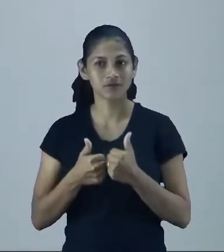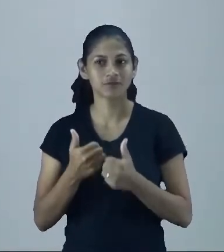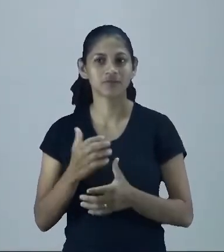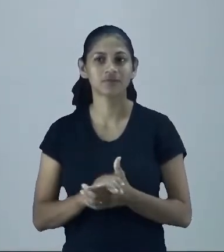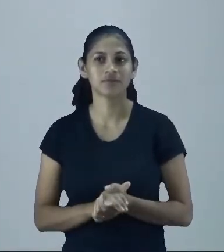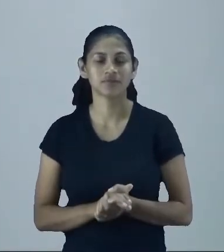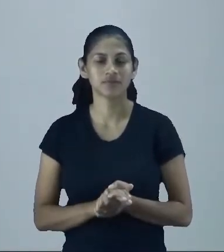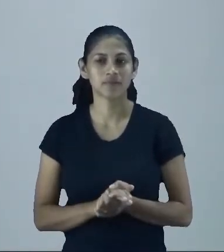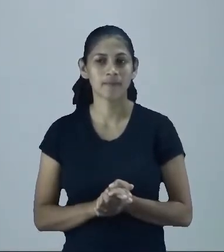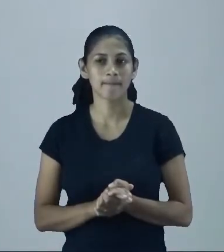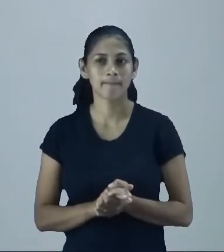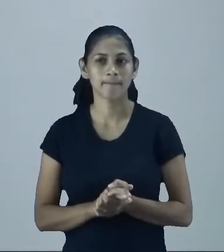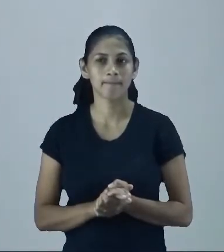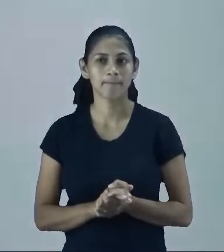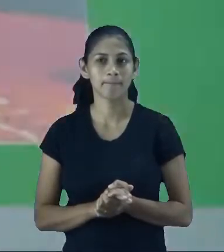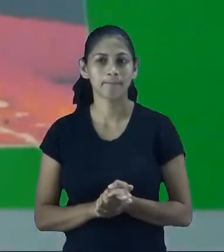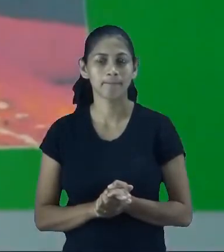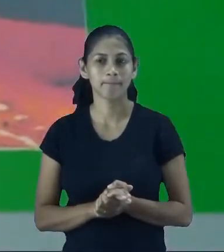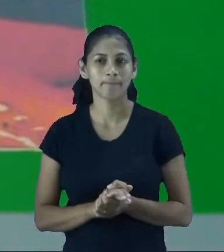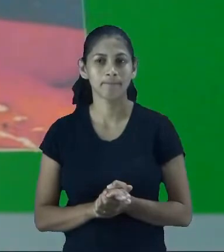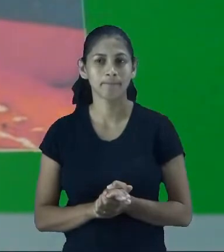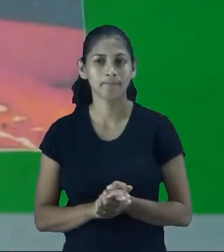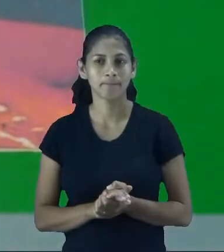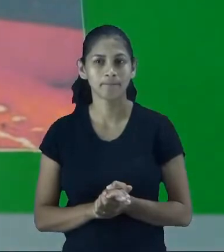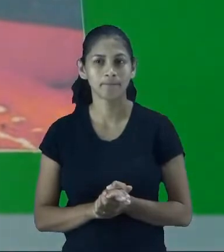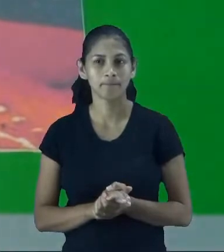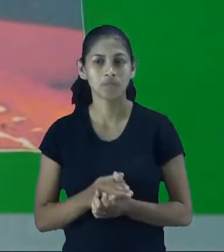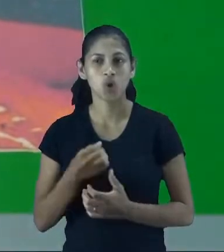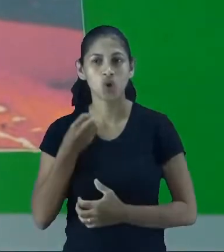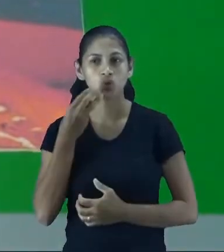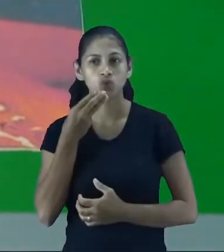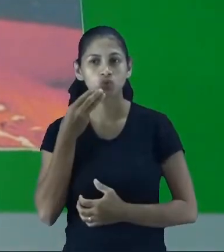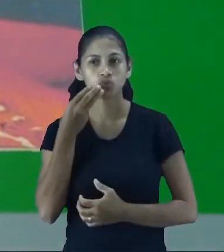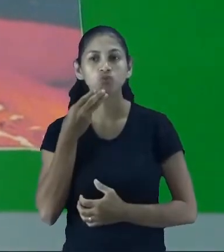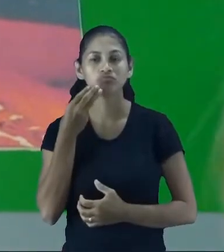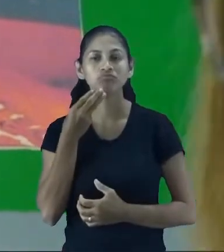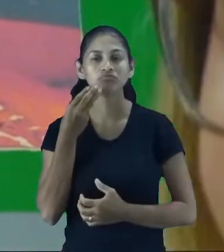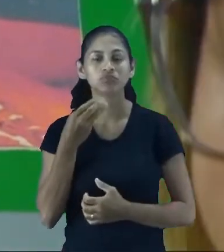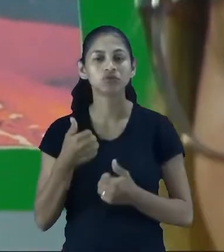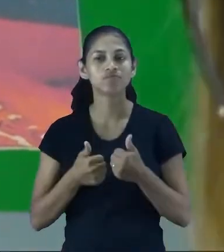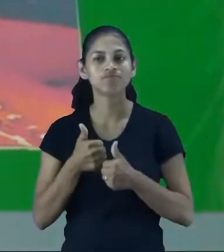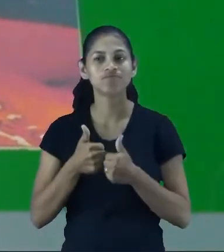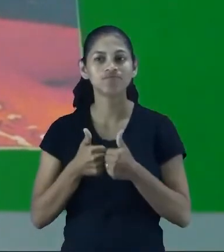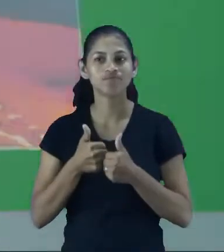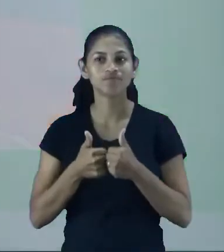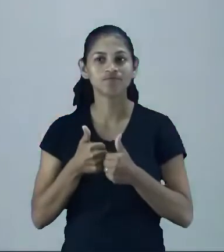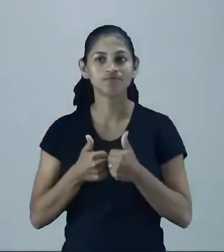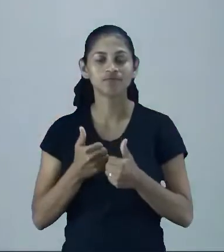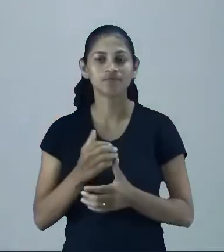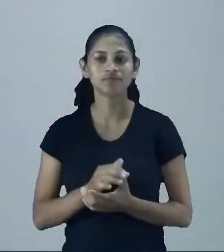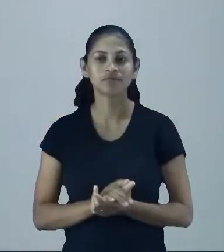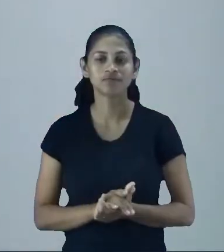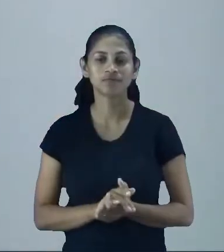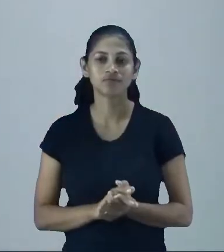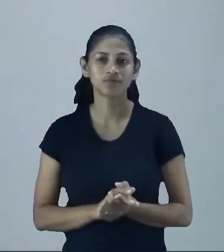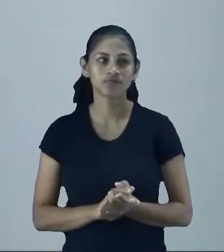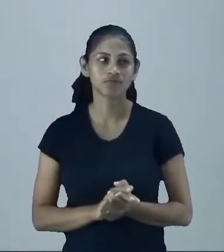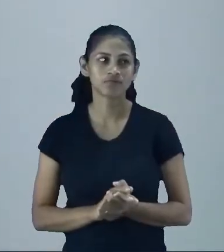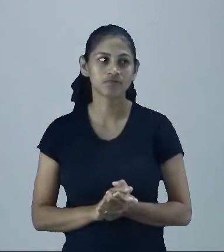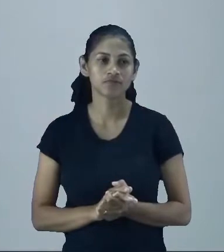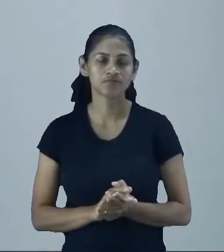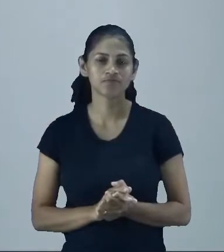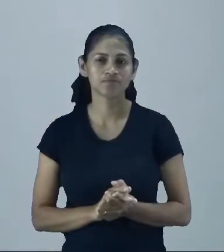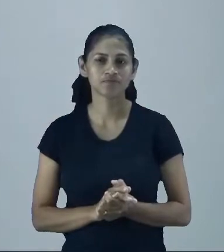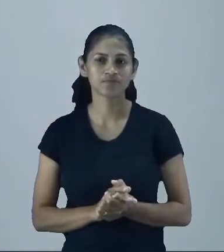da demonstração para que vocês conheçam um pouco, né, da culinária que eles trouxeram para a gente.